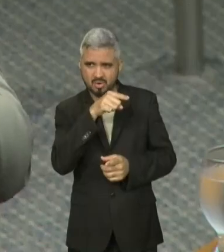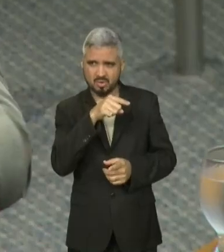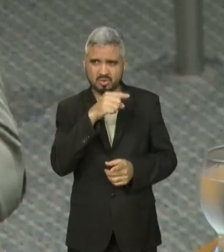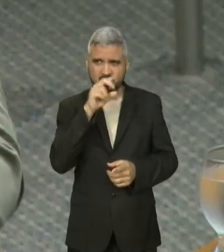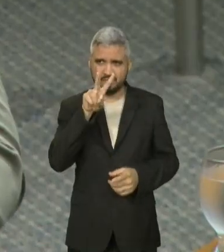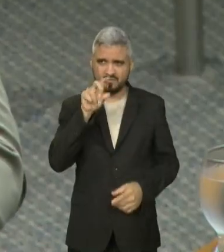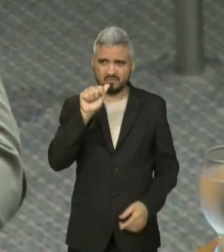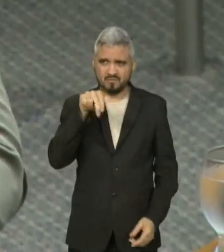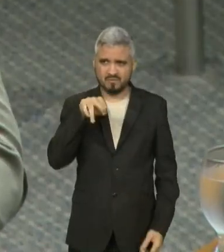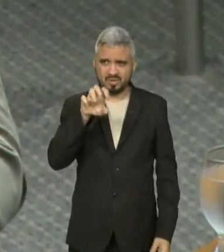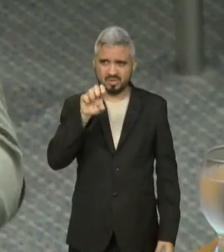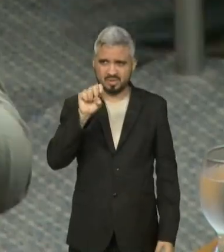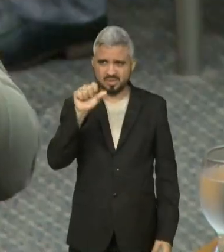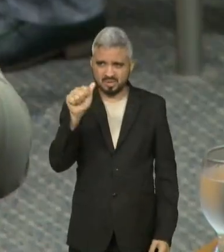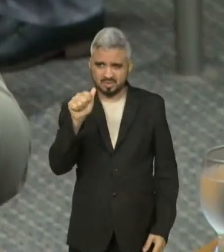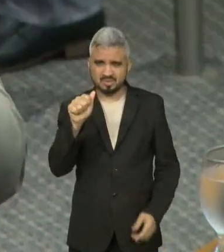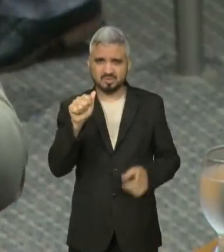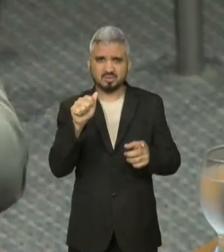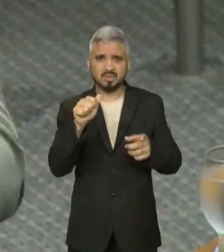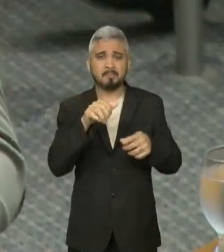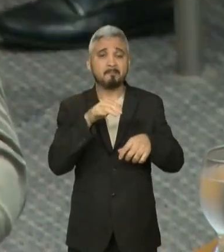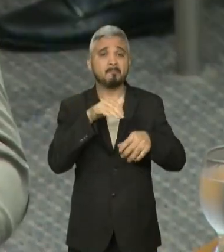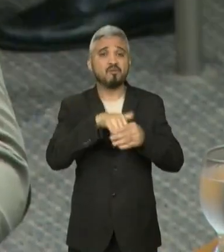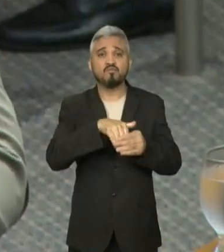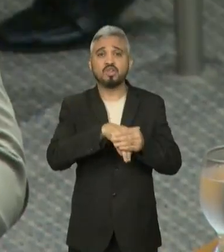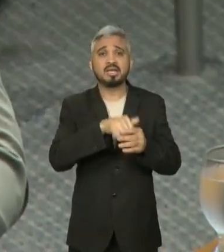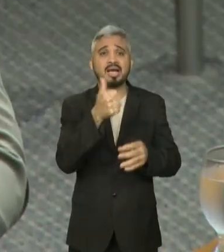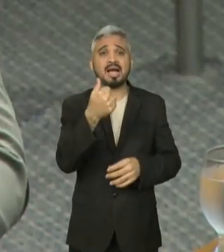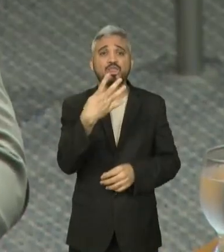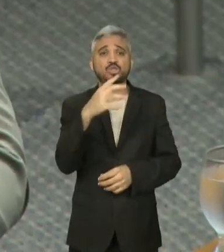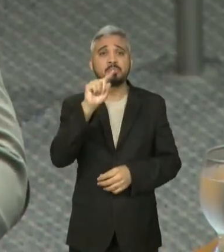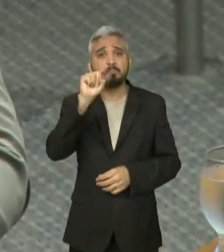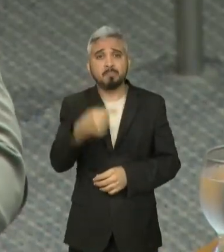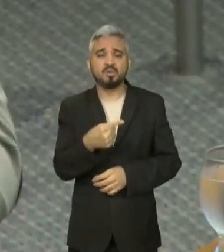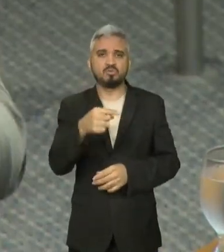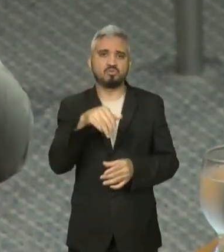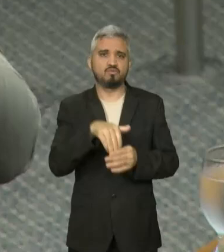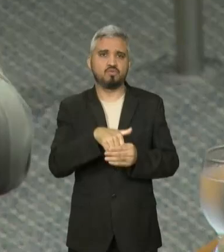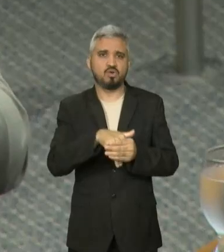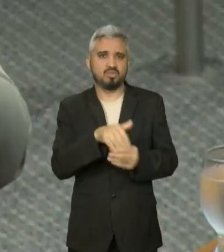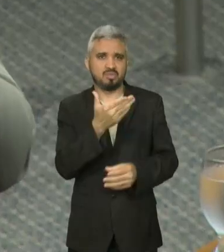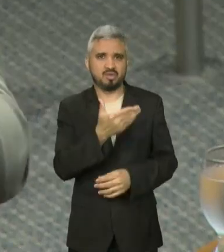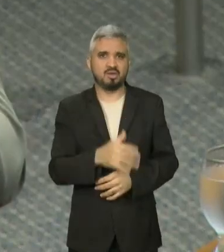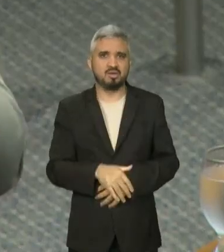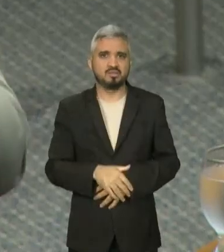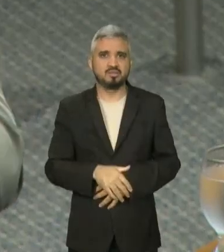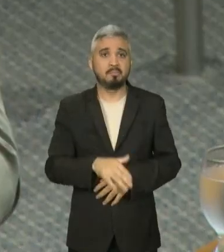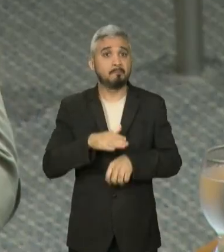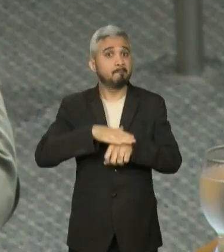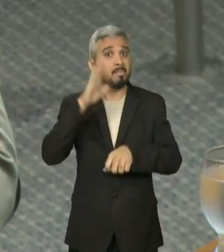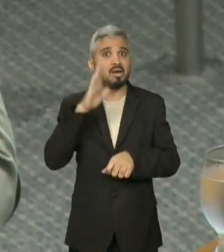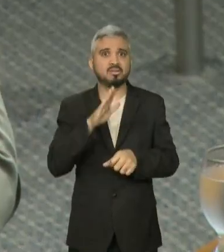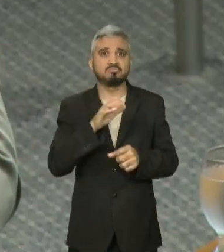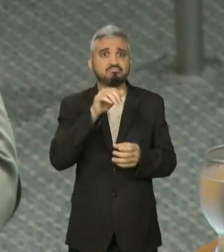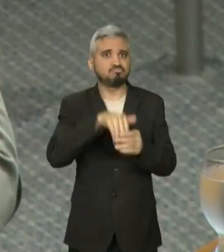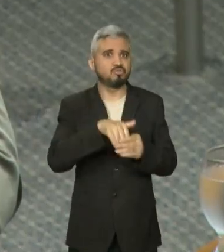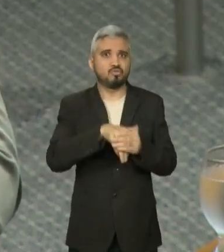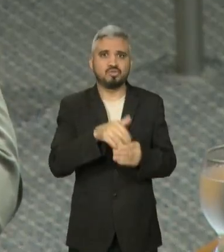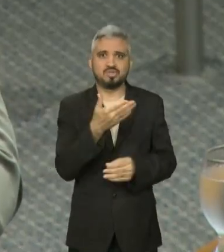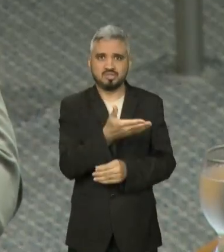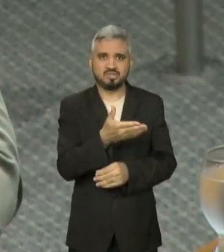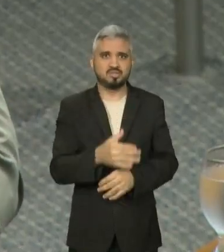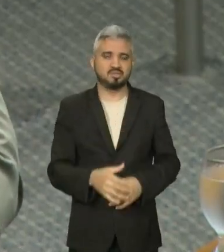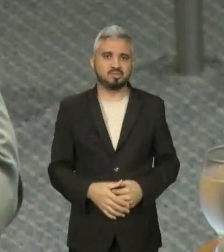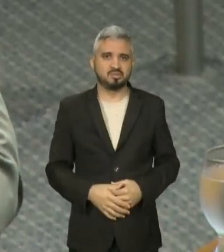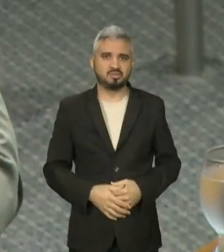foram 14.596, a primeira prefeita reeleita da história de Pedreiras e a maior votação da cidade de Pedreiras